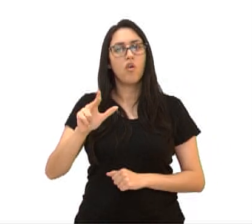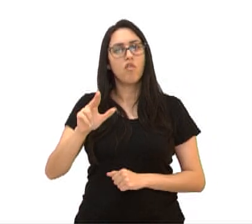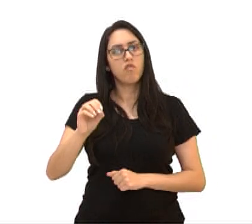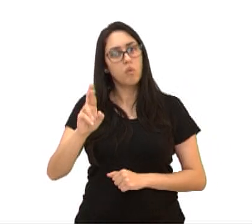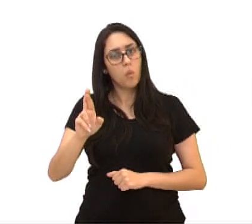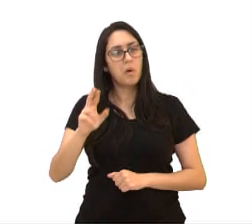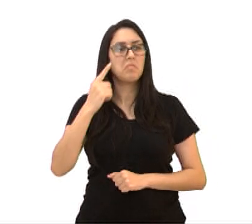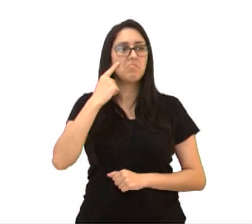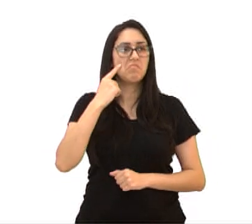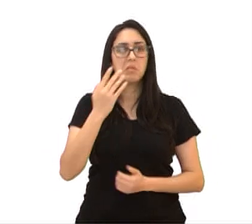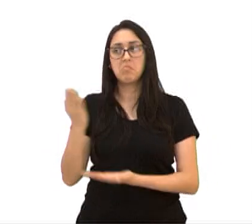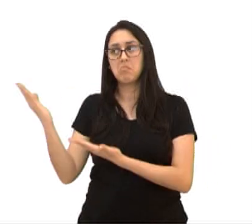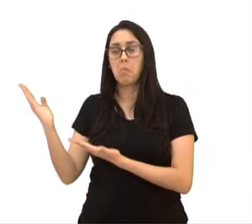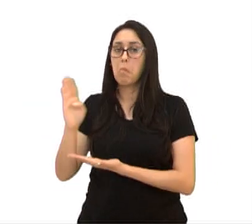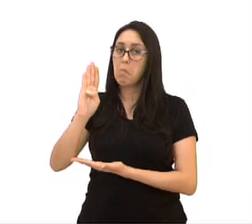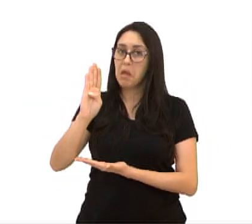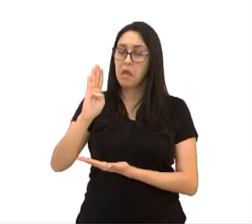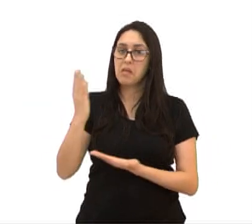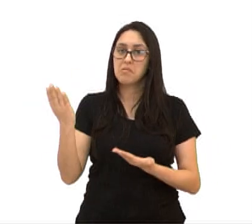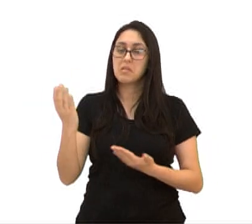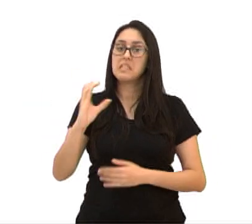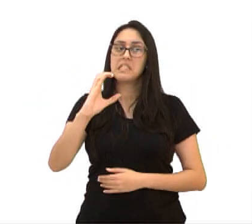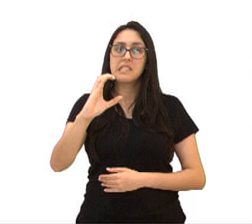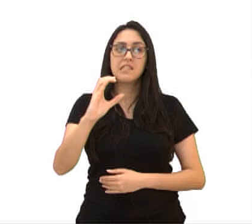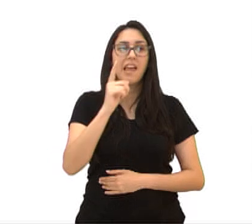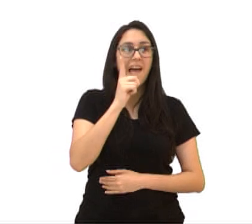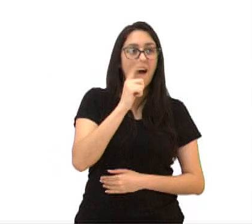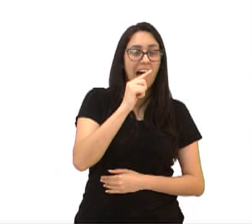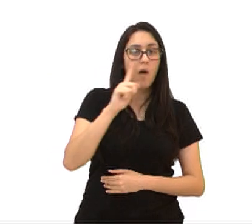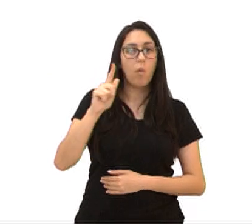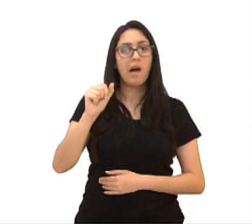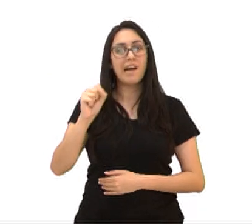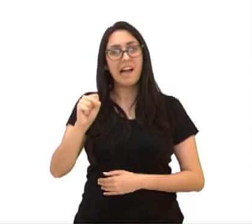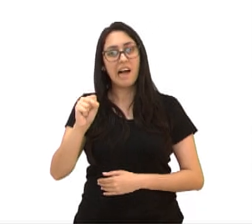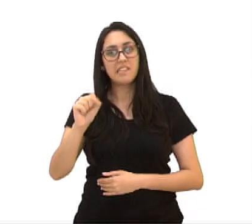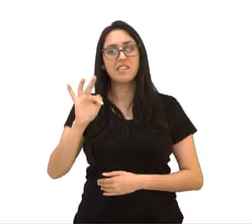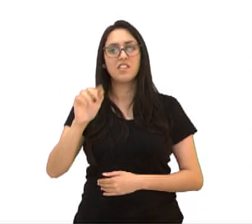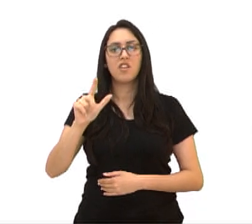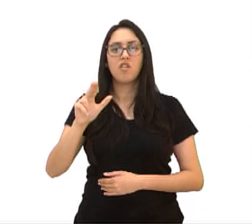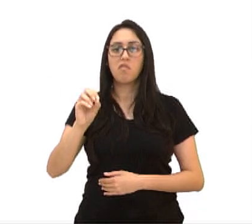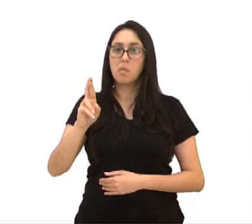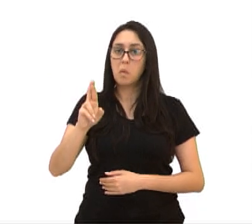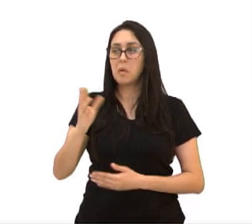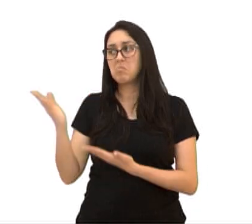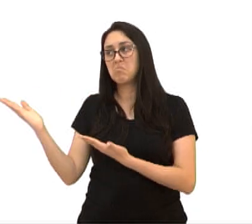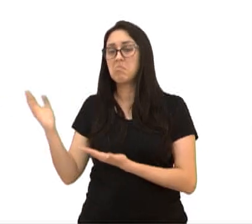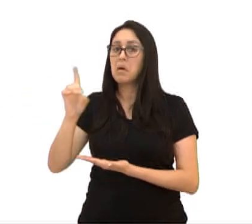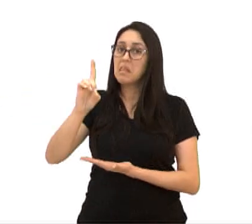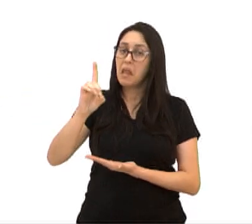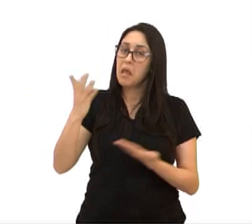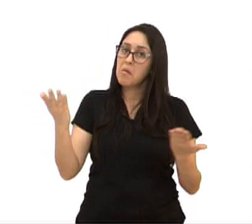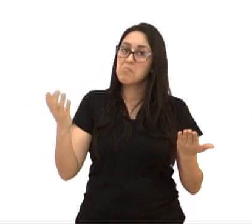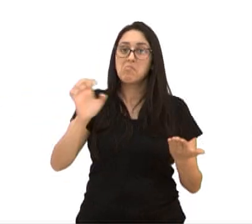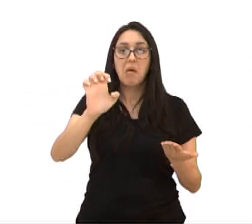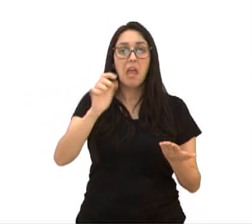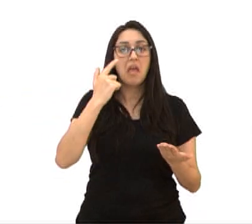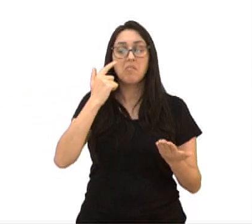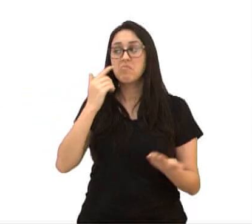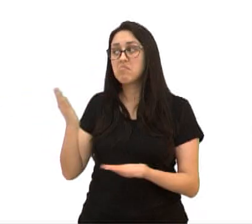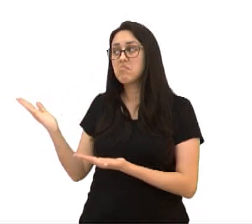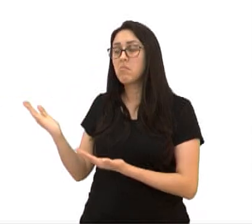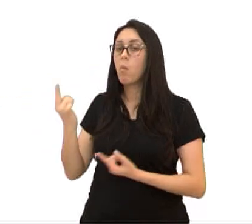oxigênio. Letra C, a água e o gás flúor. Letra D, o gás flúor e a água. Ou letra E, o flúor e o